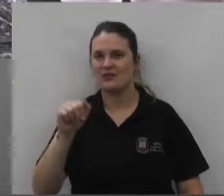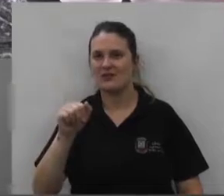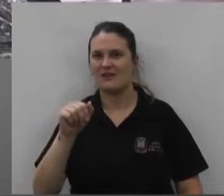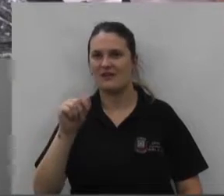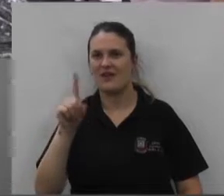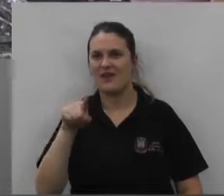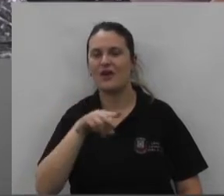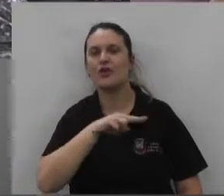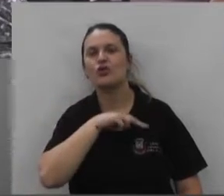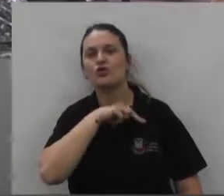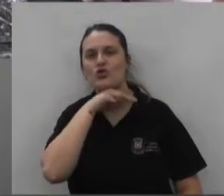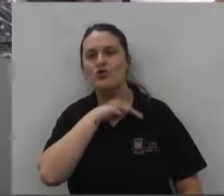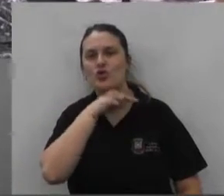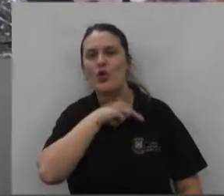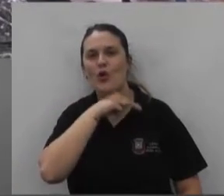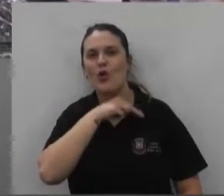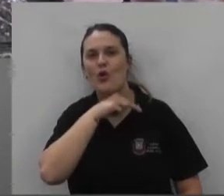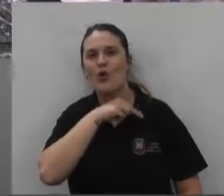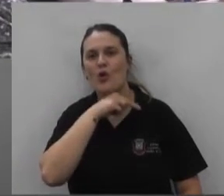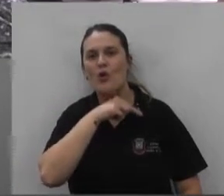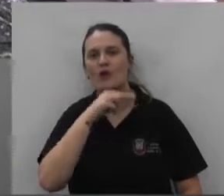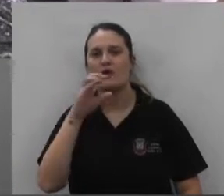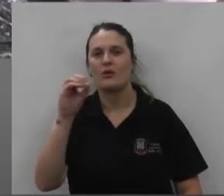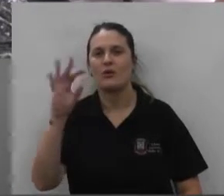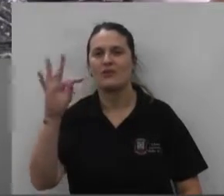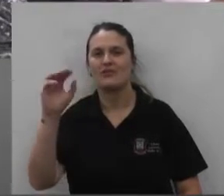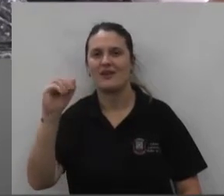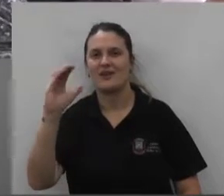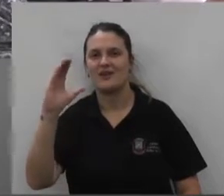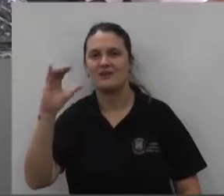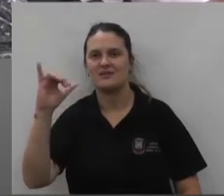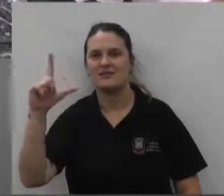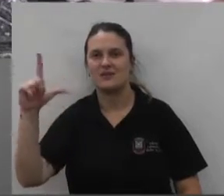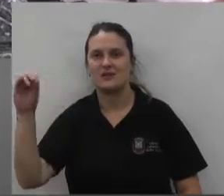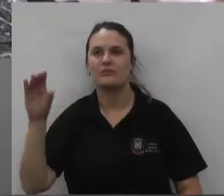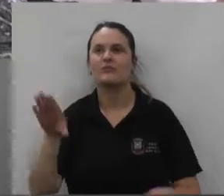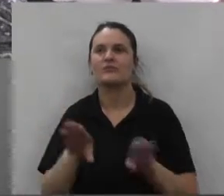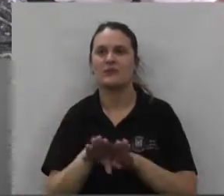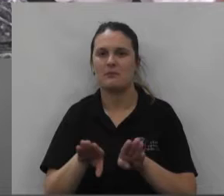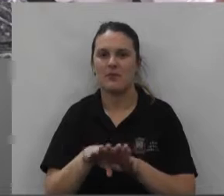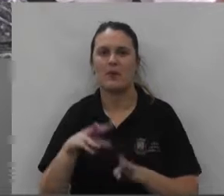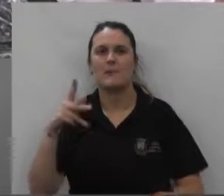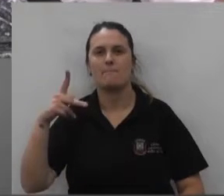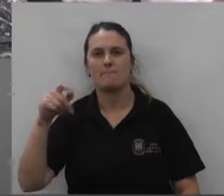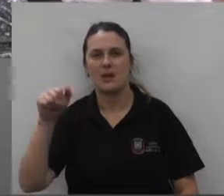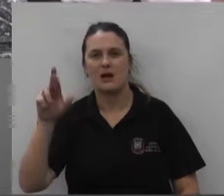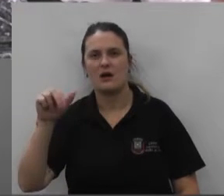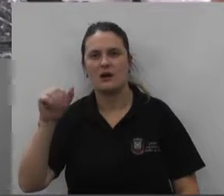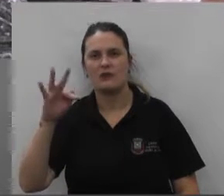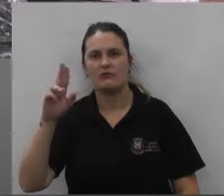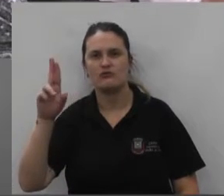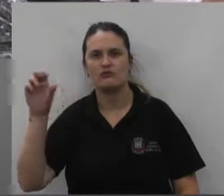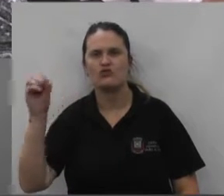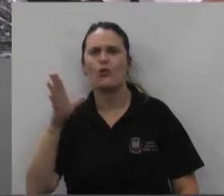que é a sogra, que é a nora do senhor Tarcílio, uma pessoa, parafuso também, muitos e muitos anos, conheci uma